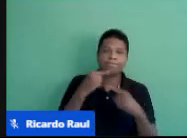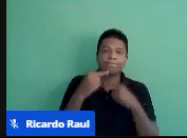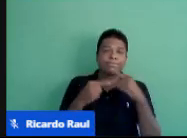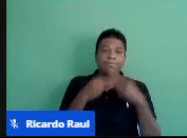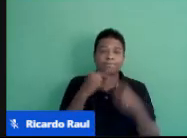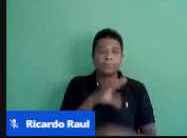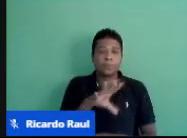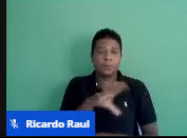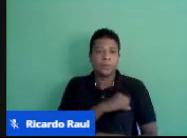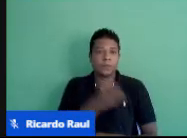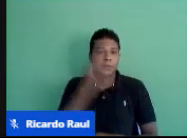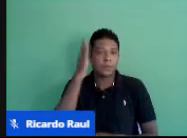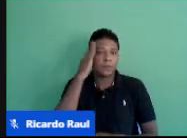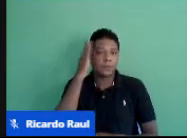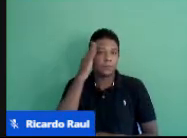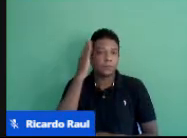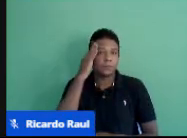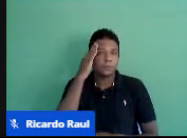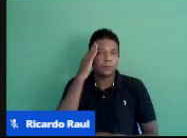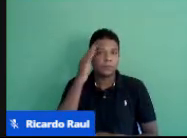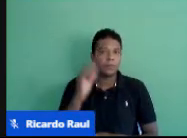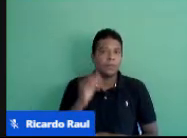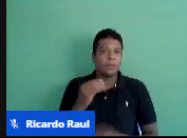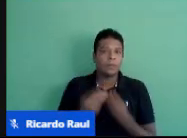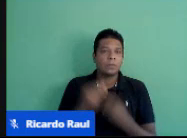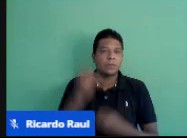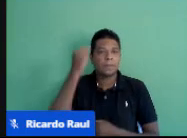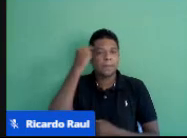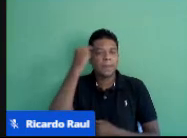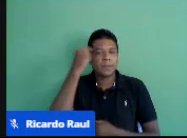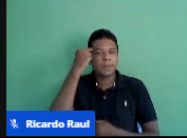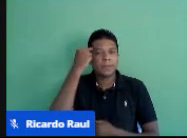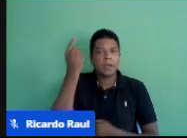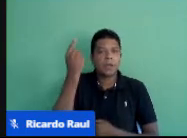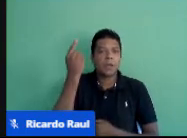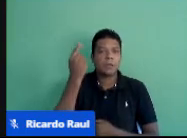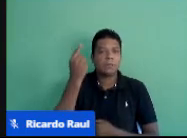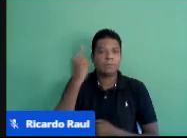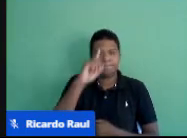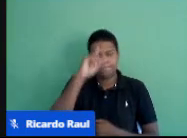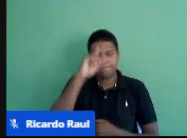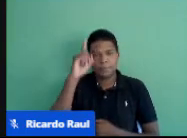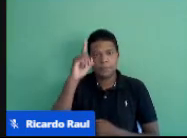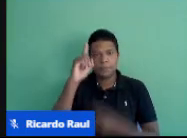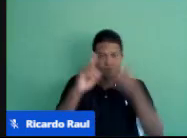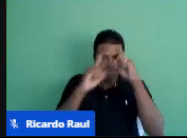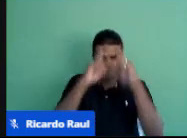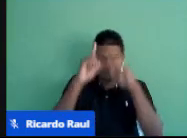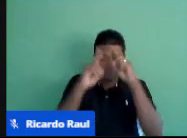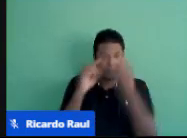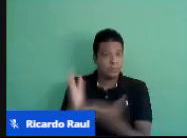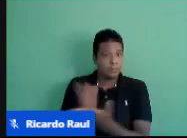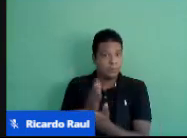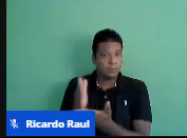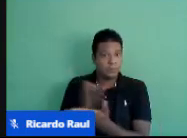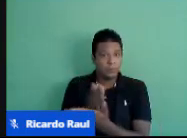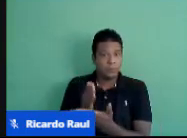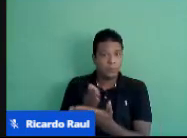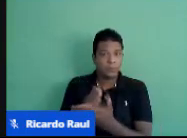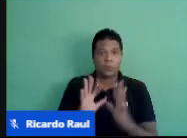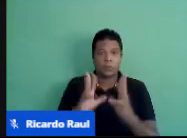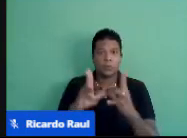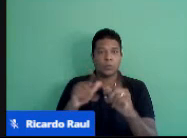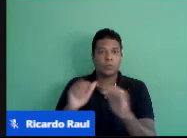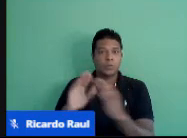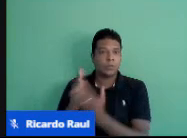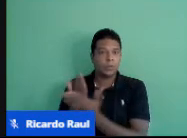de saber o nosso pensamento, nosso posicionamento quanto à elaboração desses cadernos, né? Então, não são todas as escolas que entram em